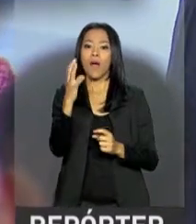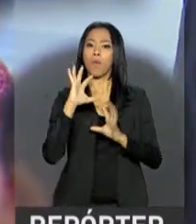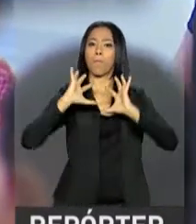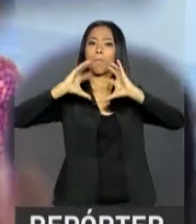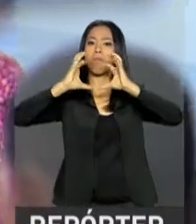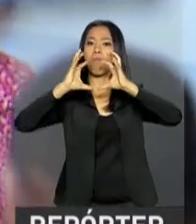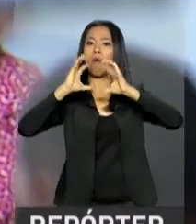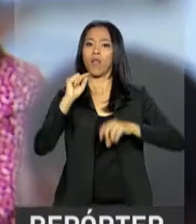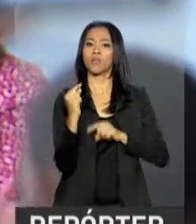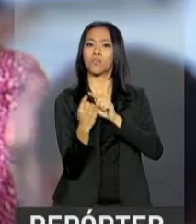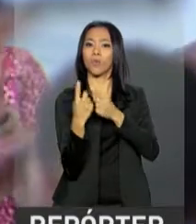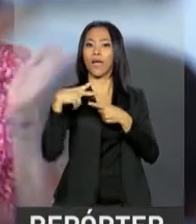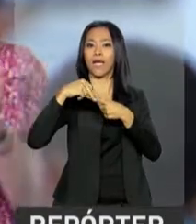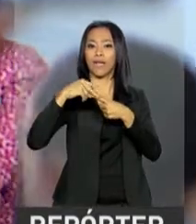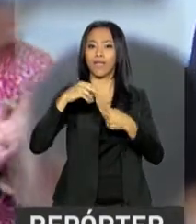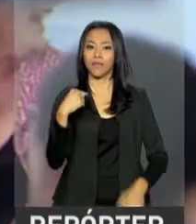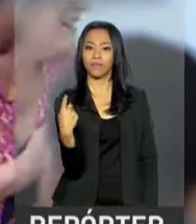basquete sobre a caneta